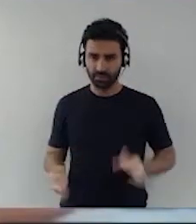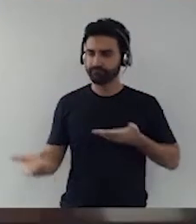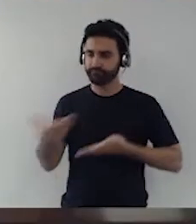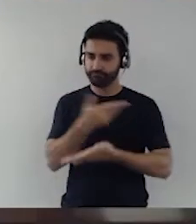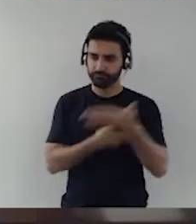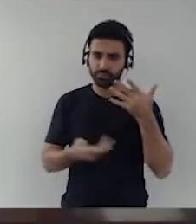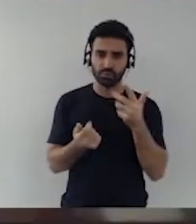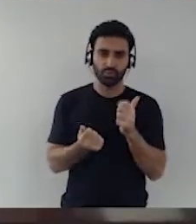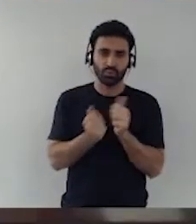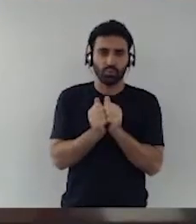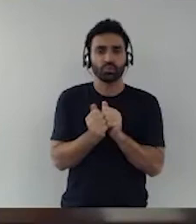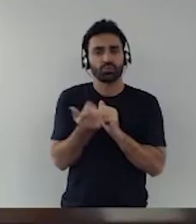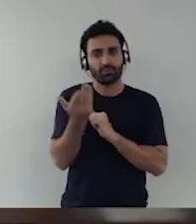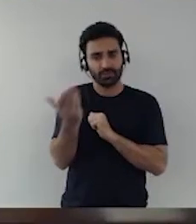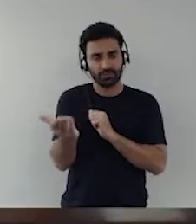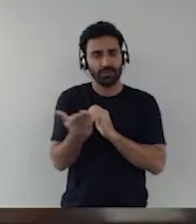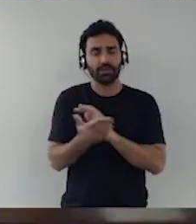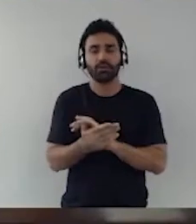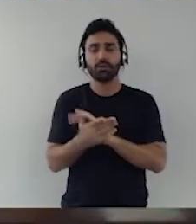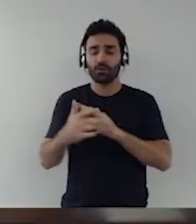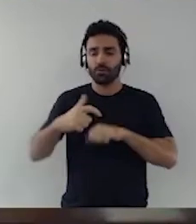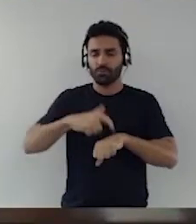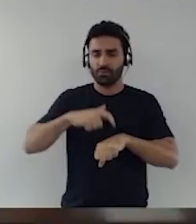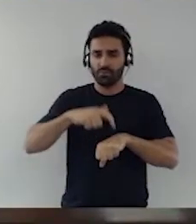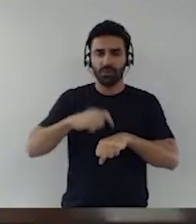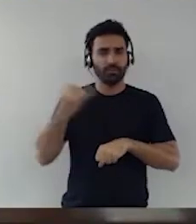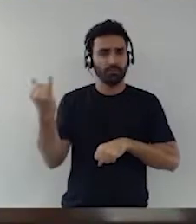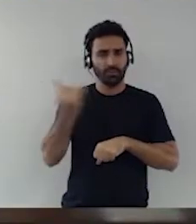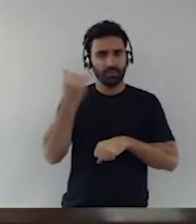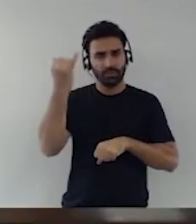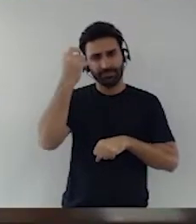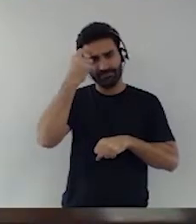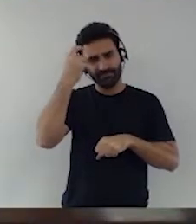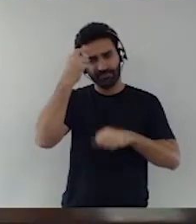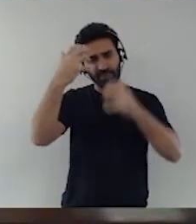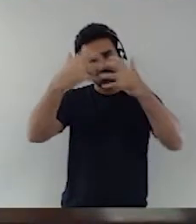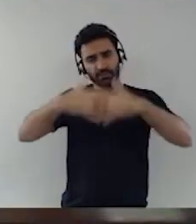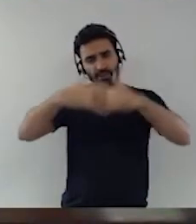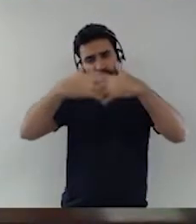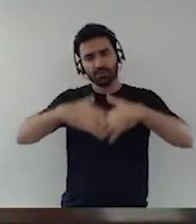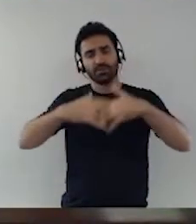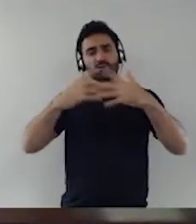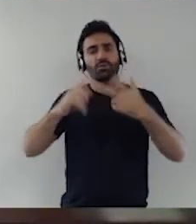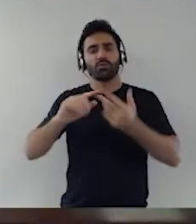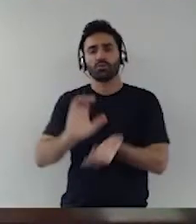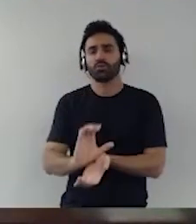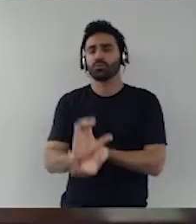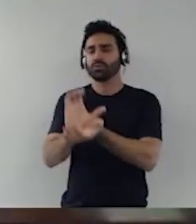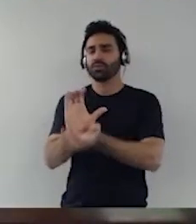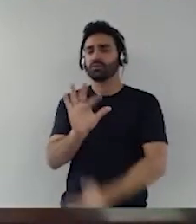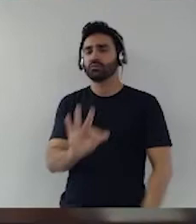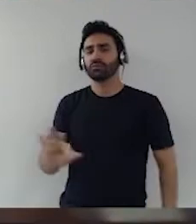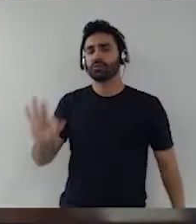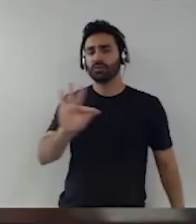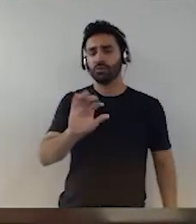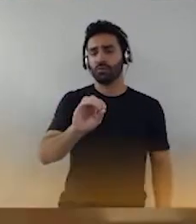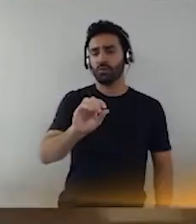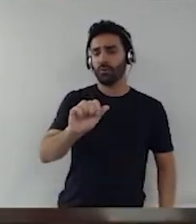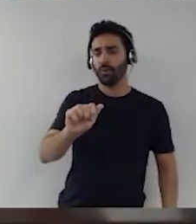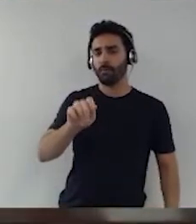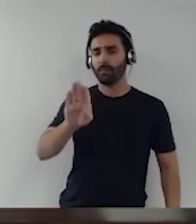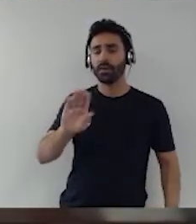tão importante para uma reflexão na Casa da Advocacia, no Conselho Federal da OAB e para toda a sociedade